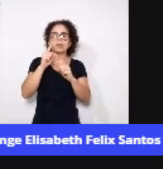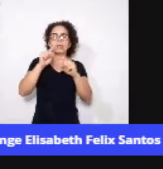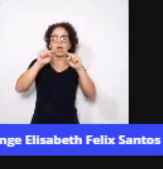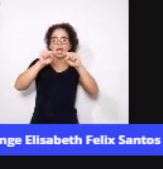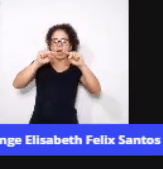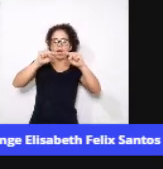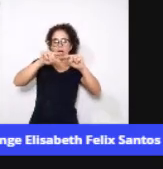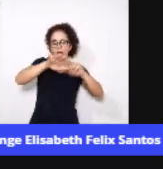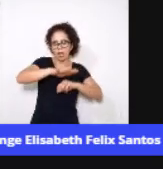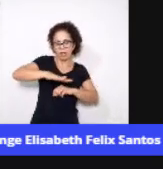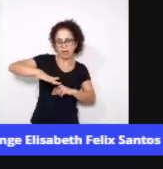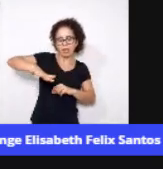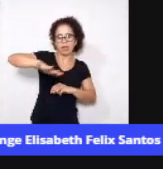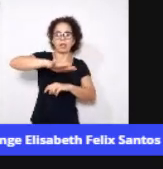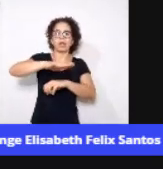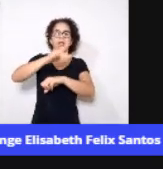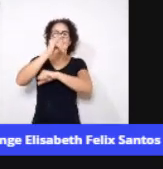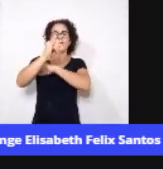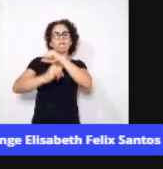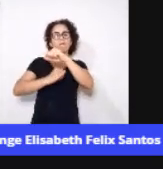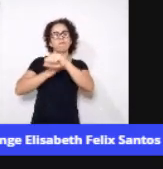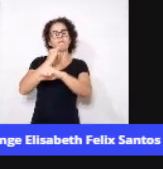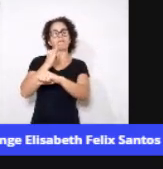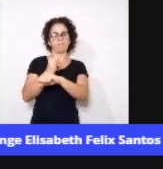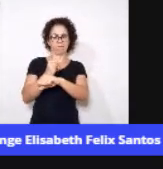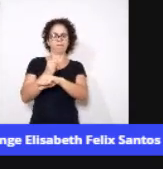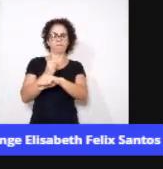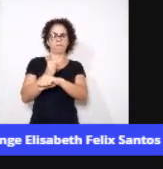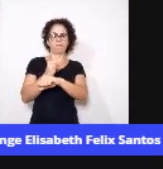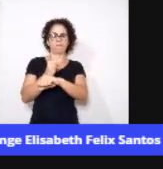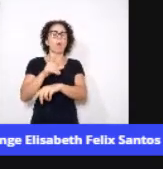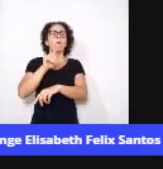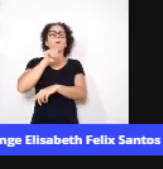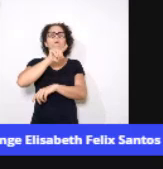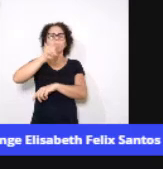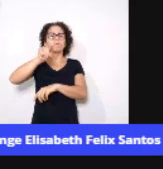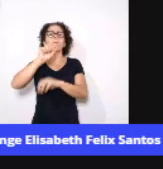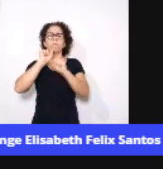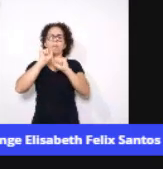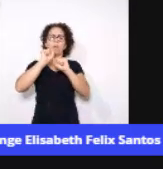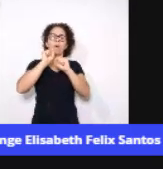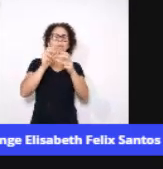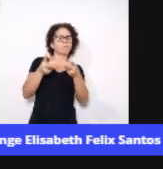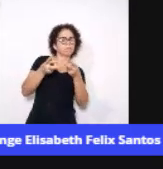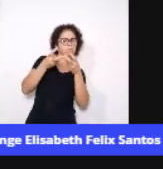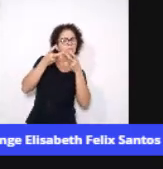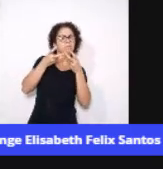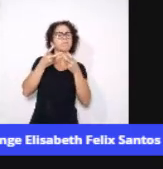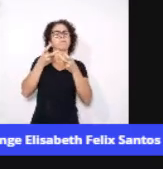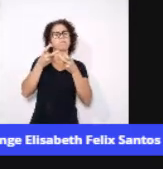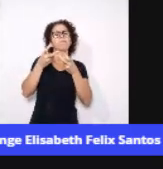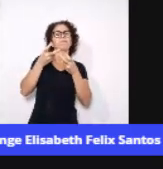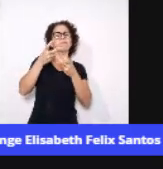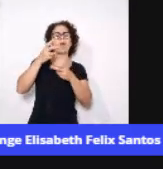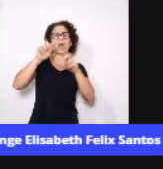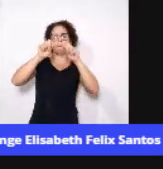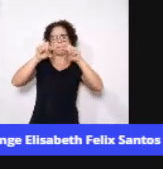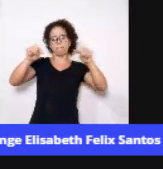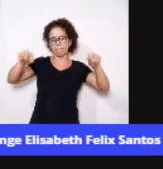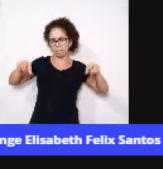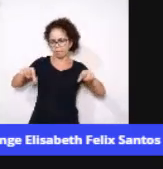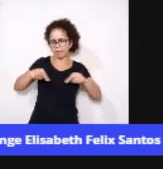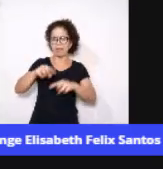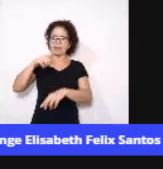ambiente virtual. Como vocês podem observar, nesta minha sala, disponho, então, de